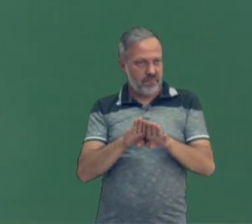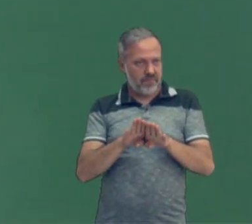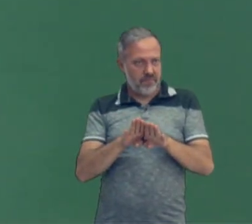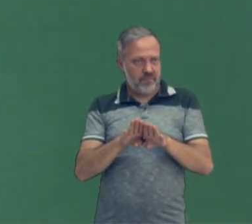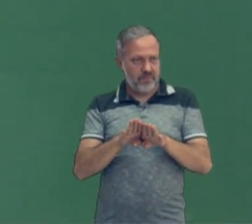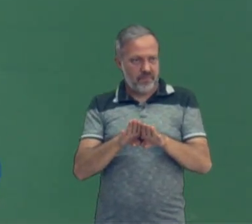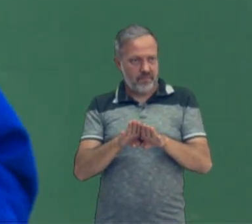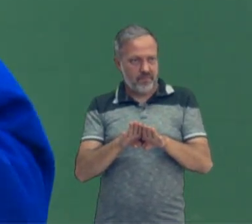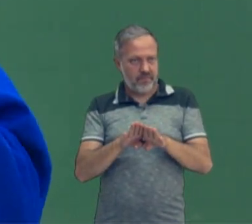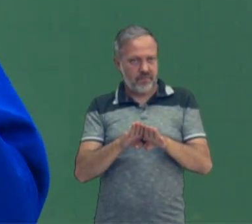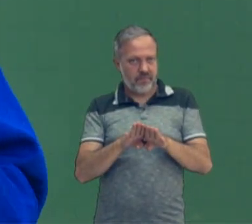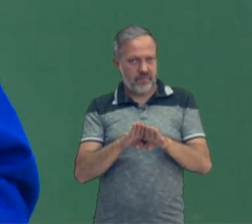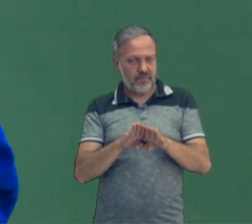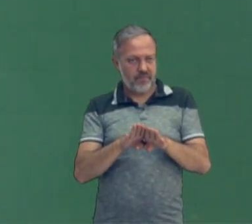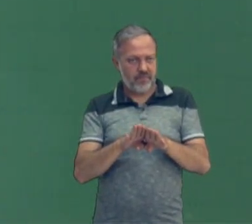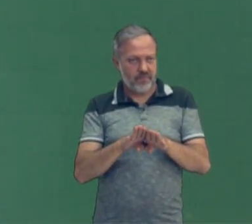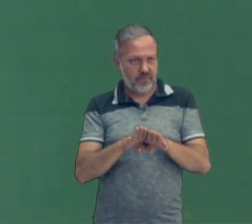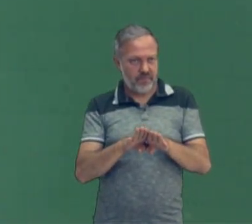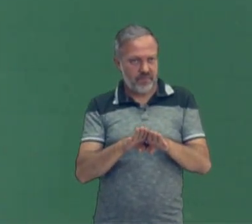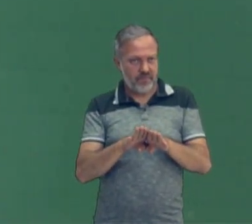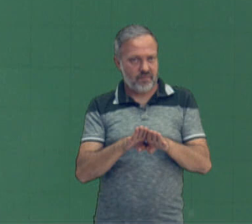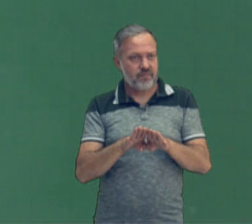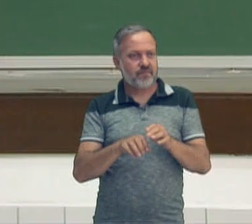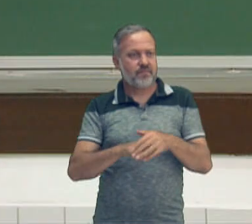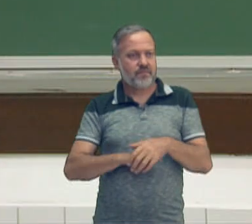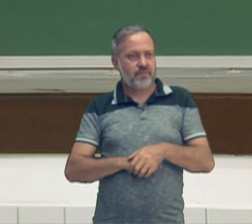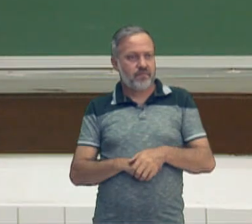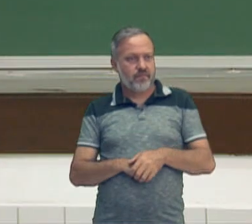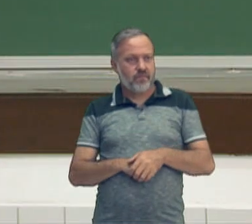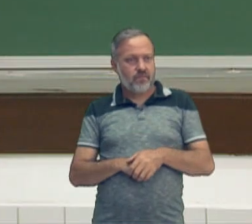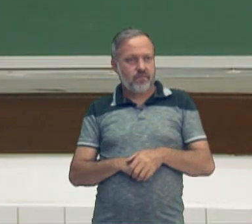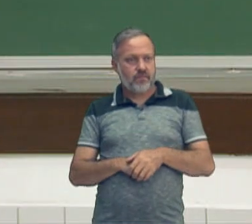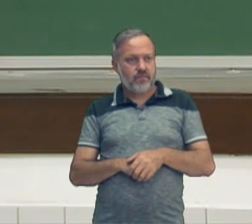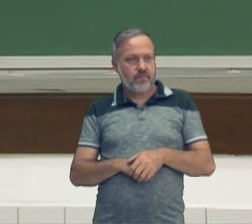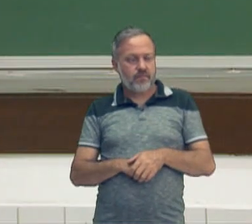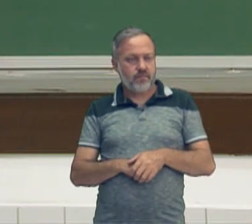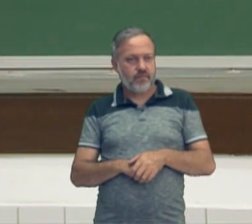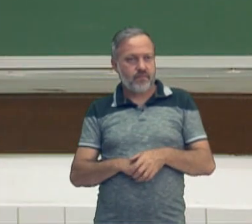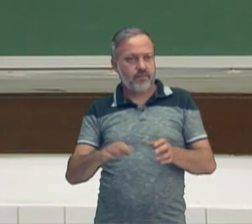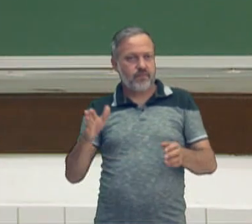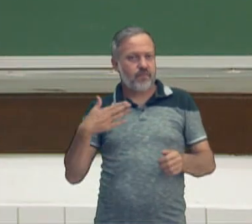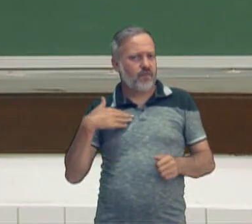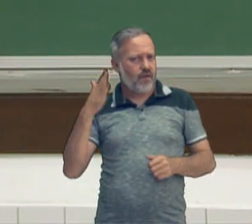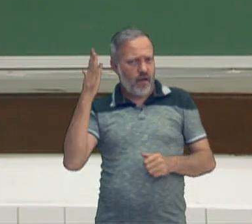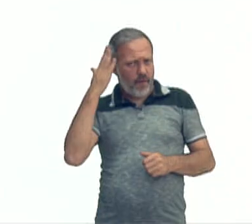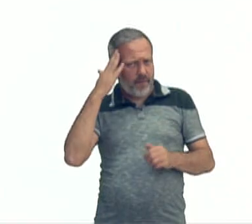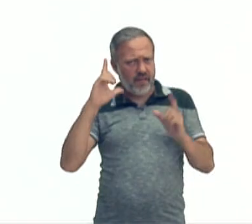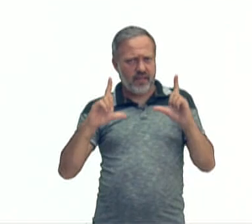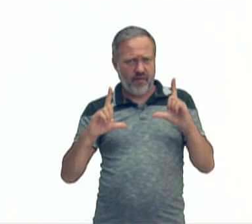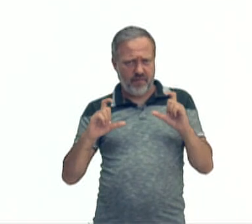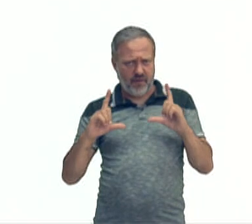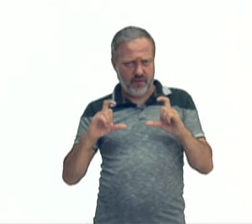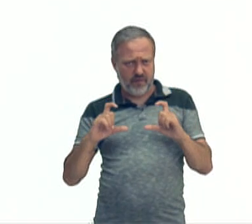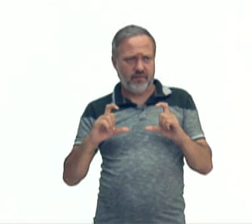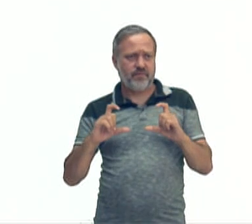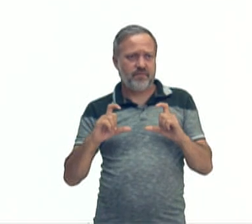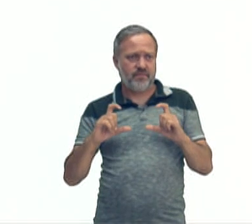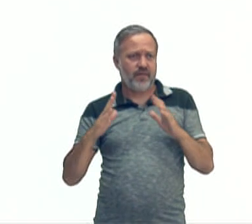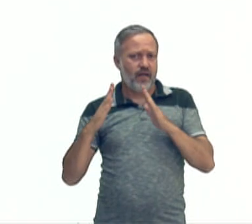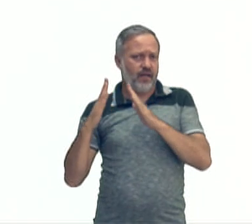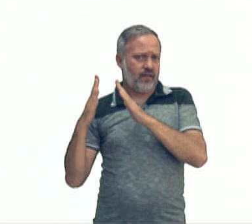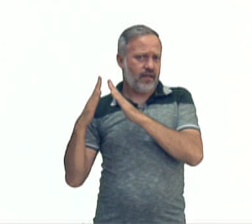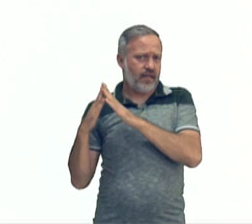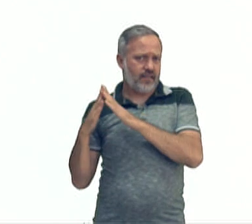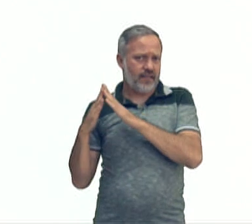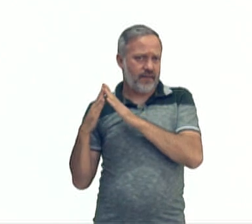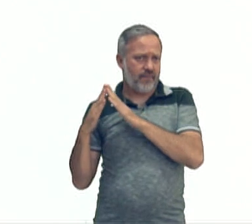gente colocar aí nessa questão dos movimentos migratórios. Pense esse lugar aqui que eu coloquei para vocês.